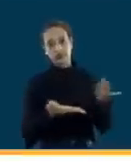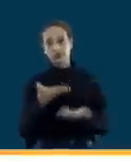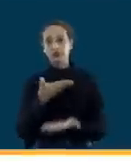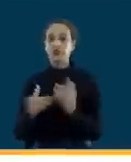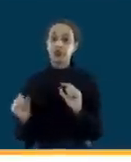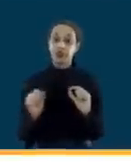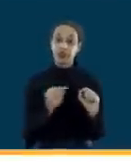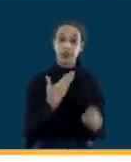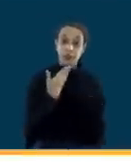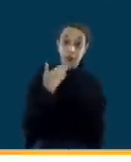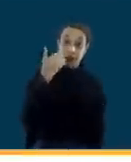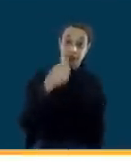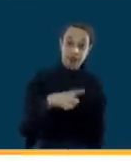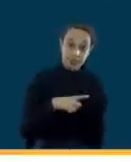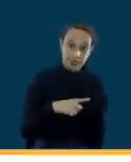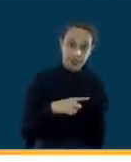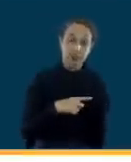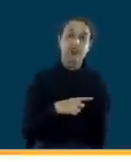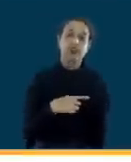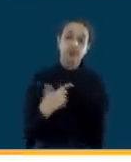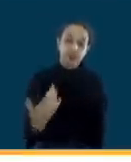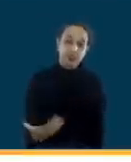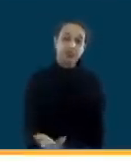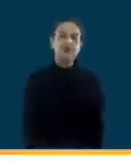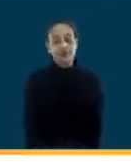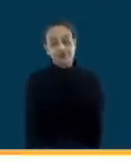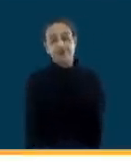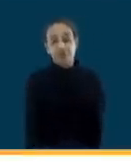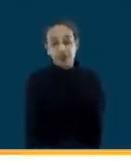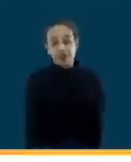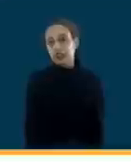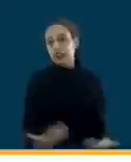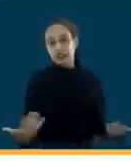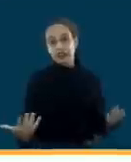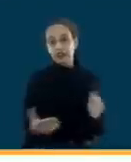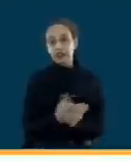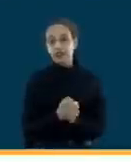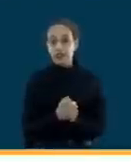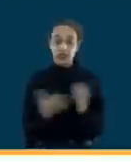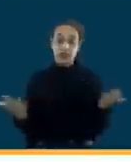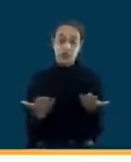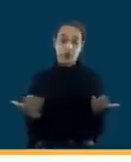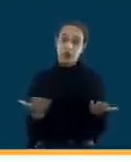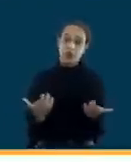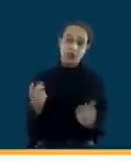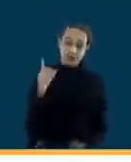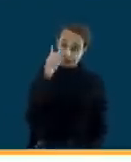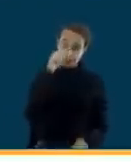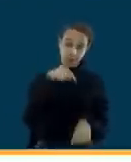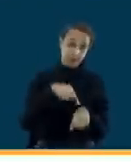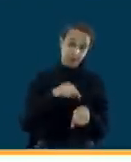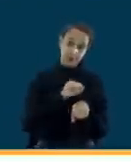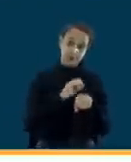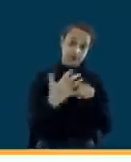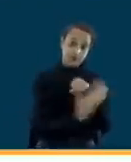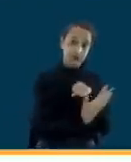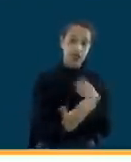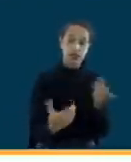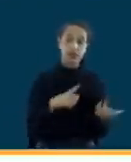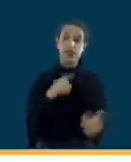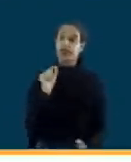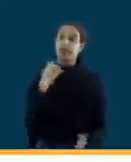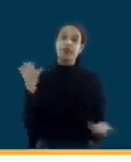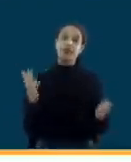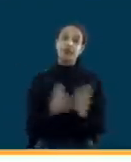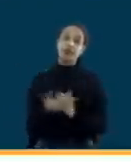temos, é o melhor cabedal que a gente tem, né? Se a gente vê agora mesmo na pandemia, né, o que nós temos são essas relações,